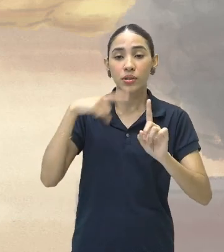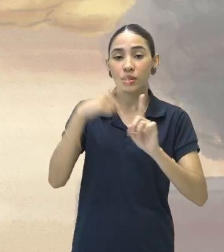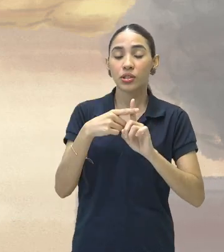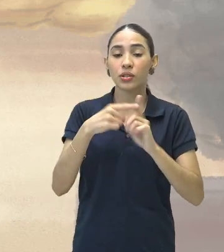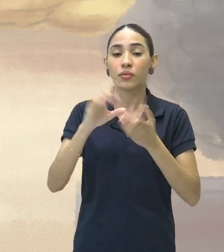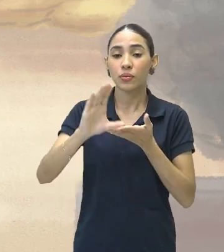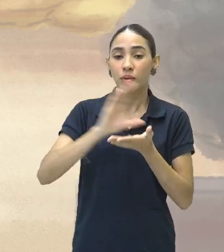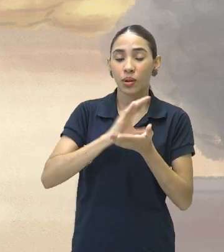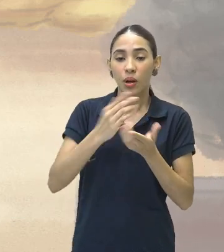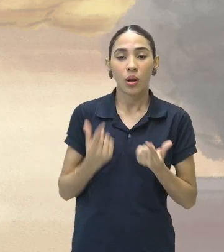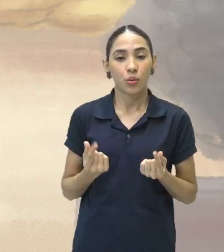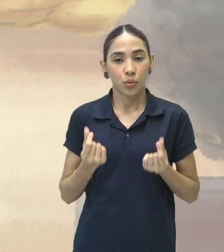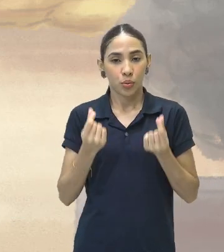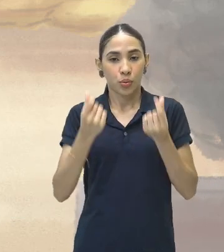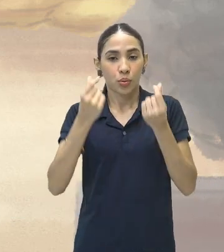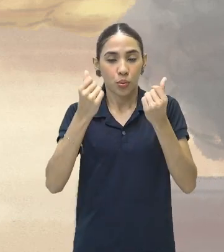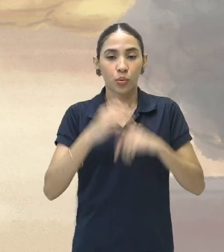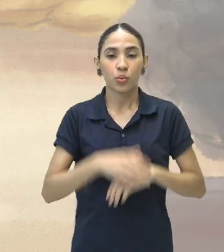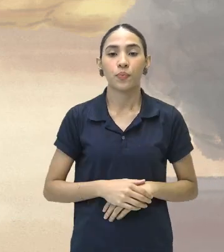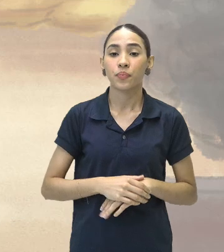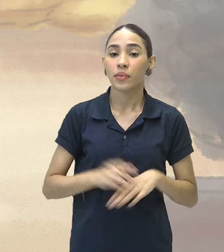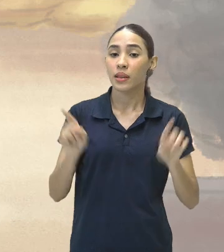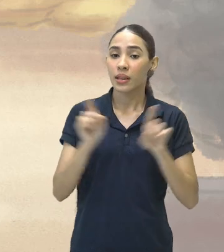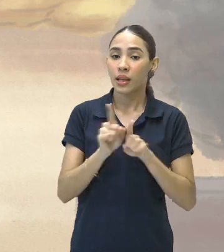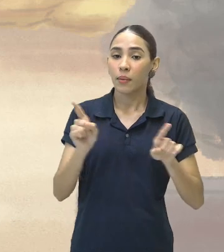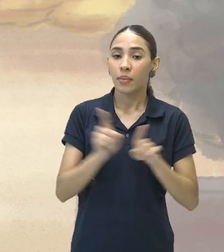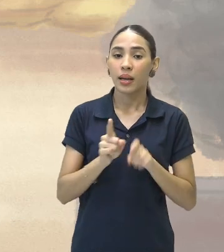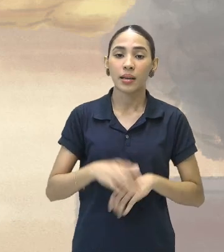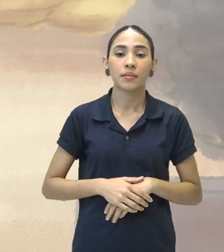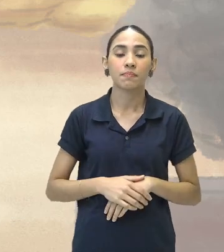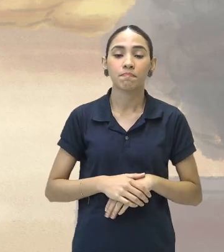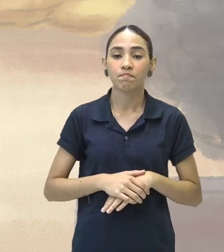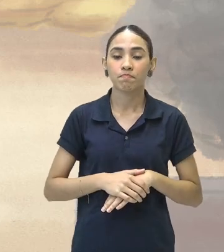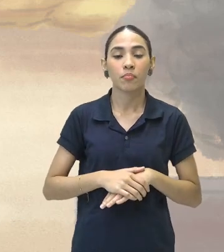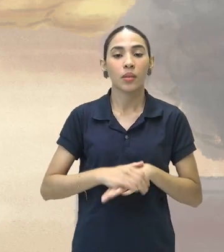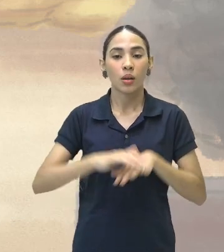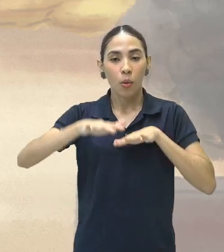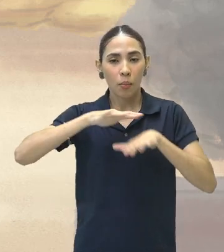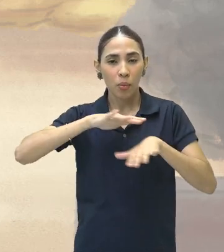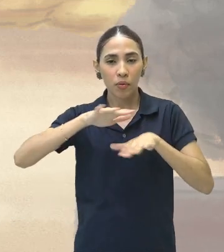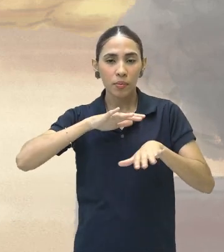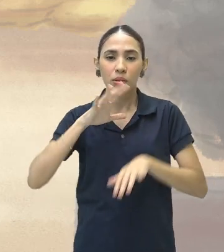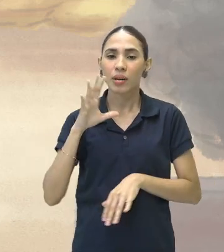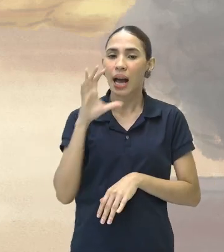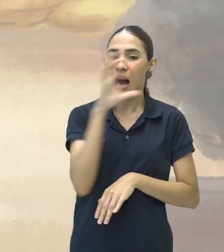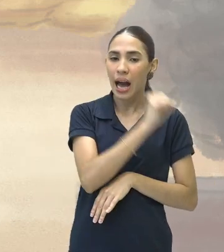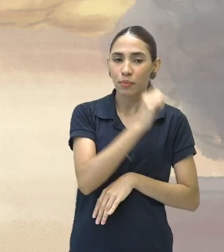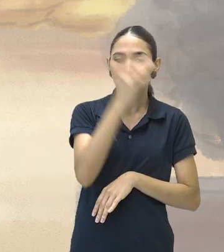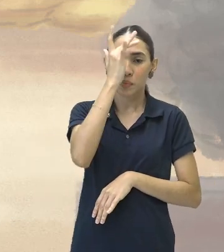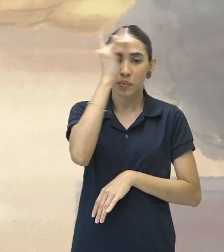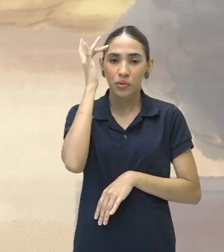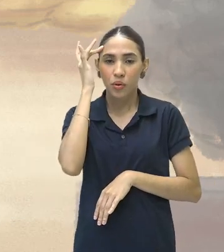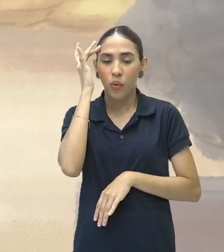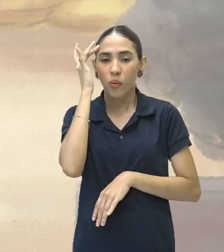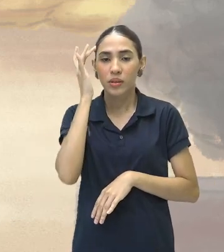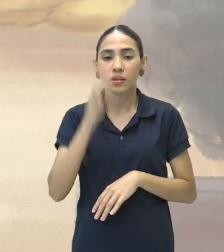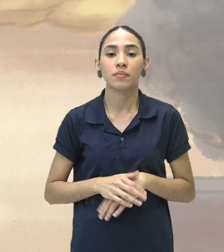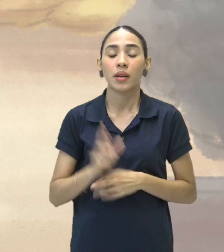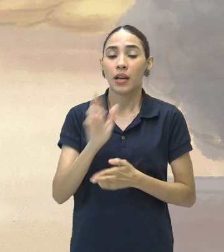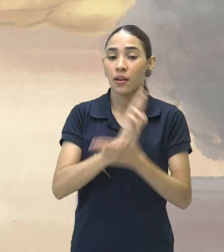a maximização do lucro, houve uma urbanização acelerada, né, a partir da